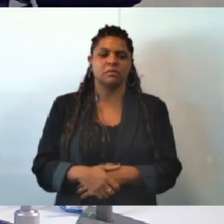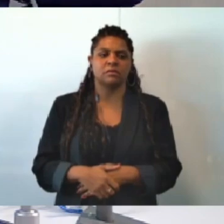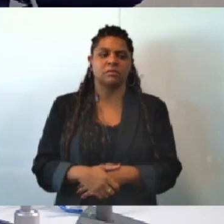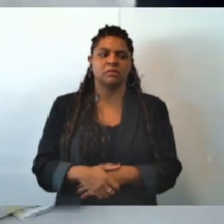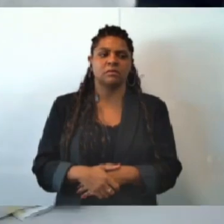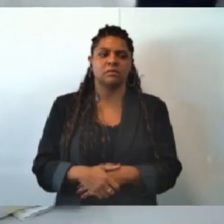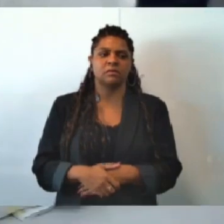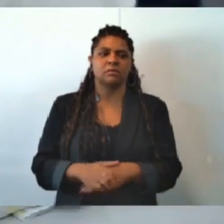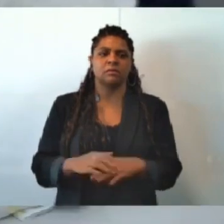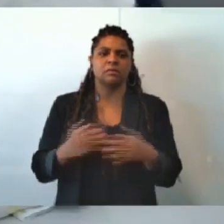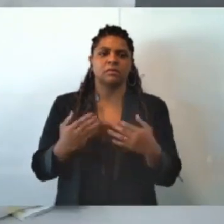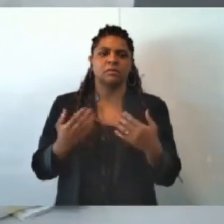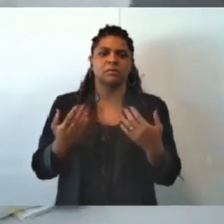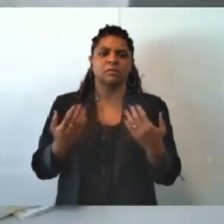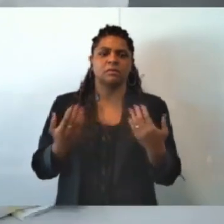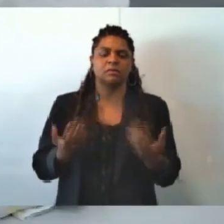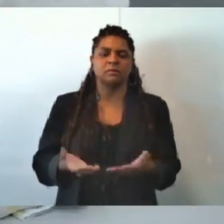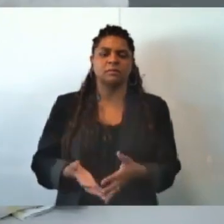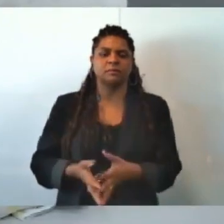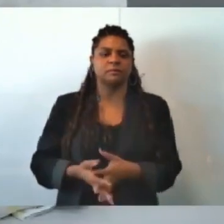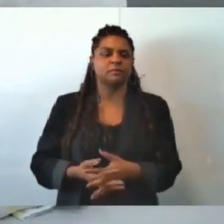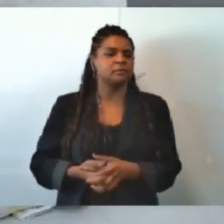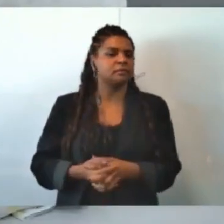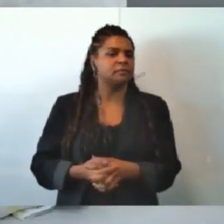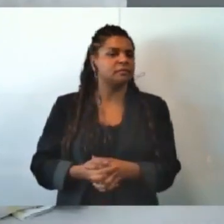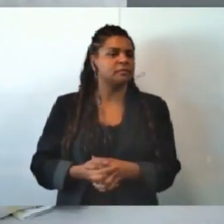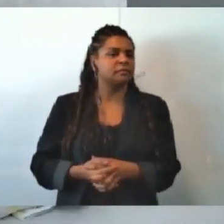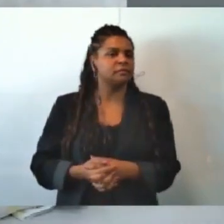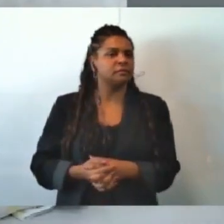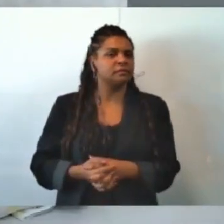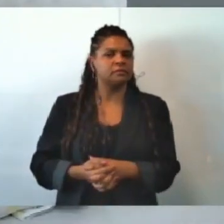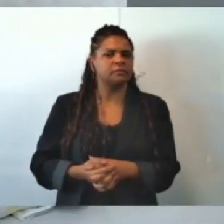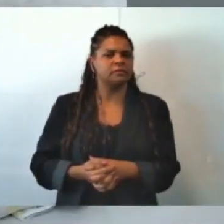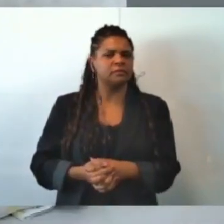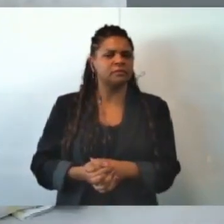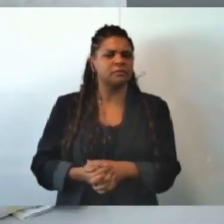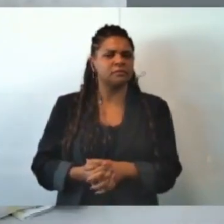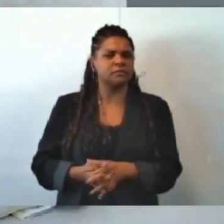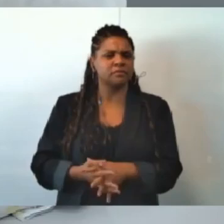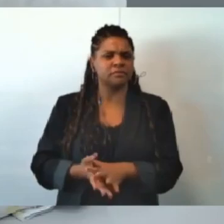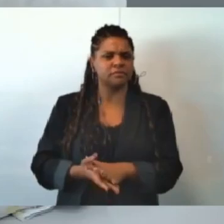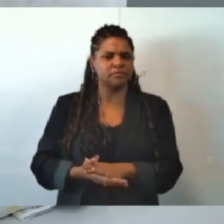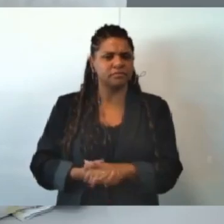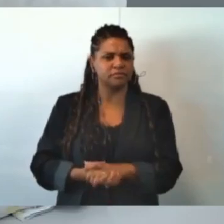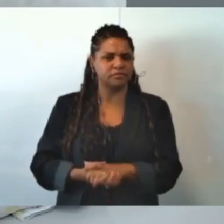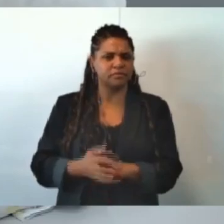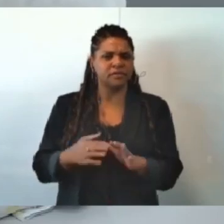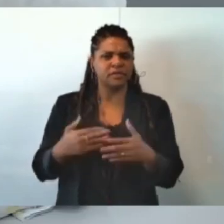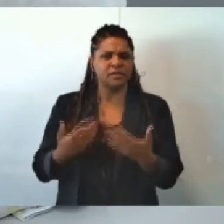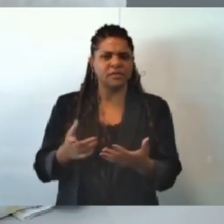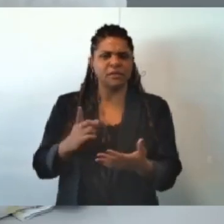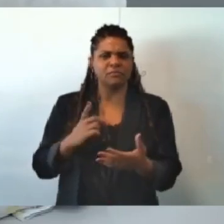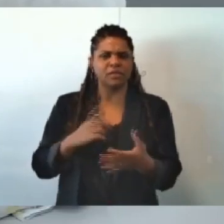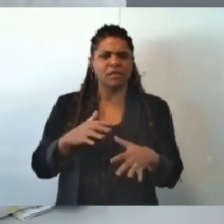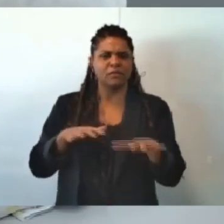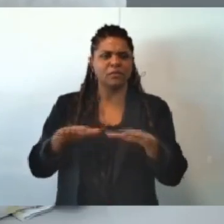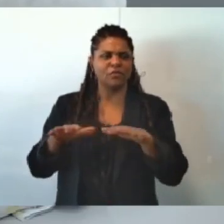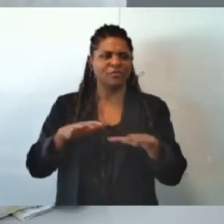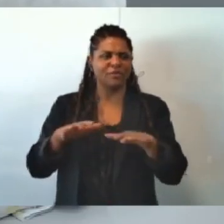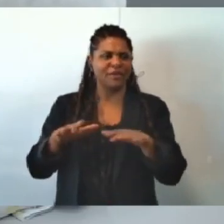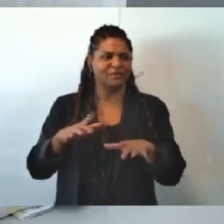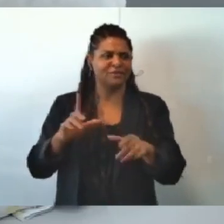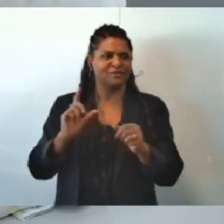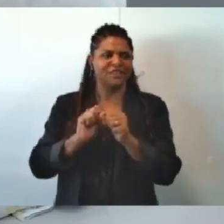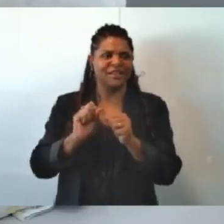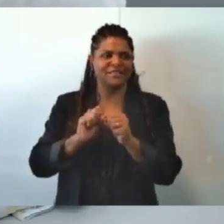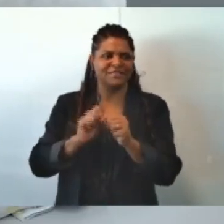Então, nós temos sempre recorde, Marcos, o Cássio conhece, então, que é Movimento de Ação Polícia Social. Qualquer